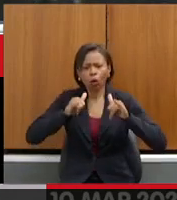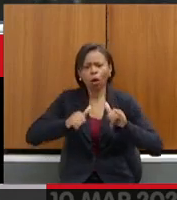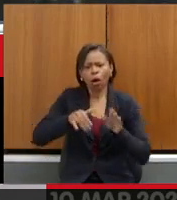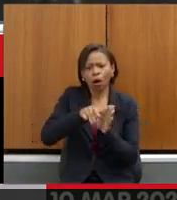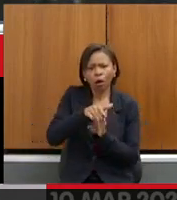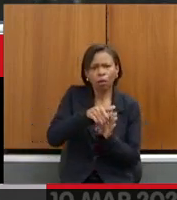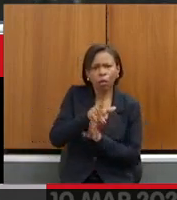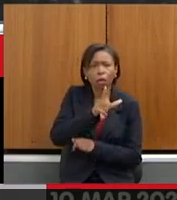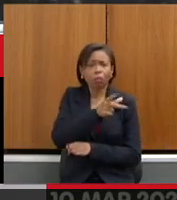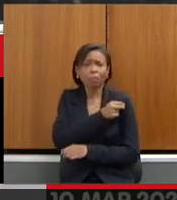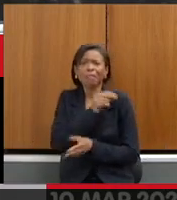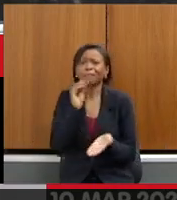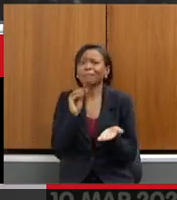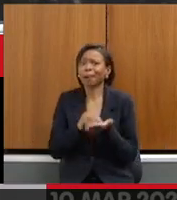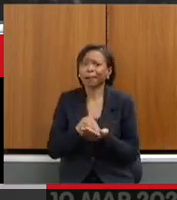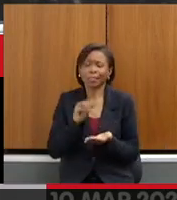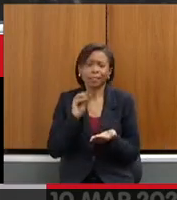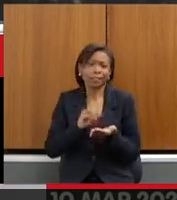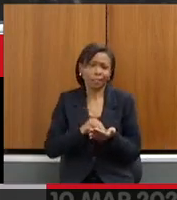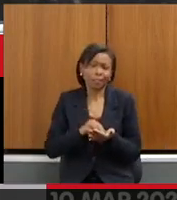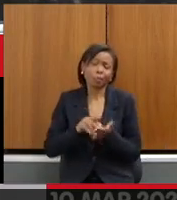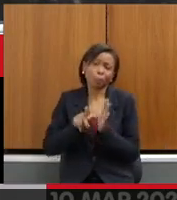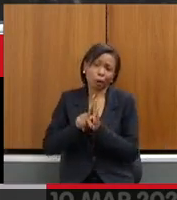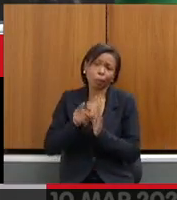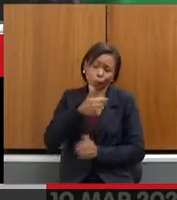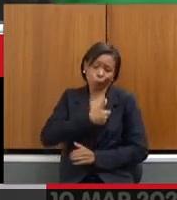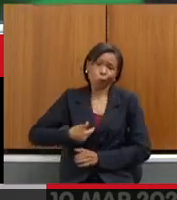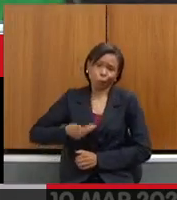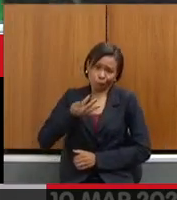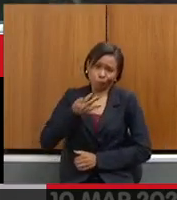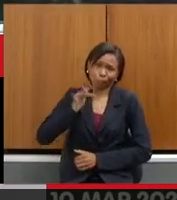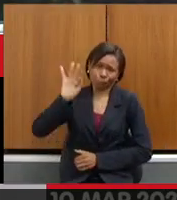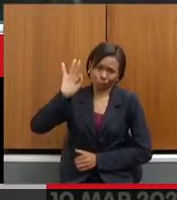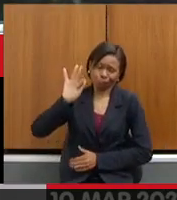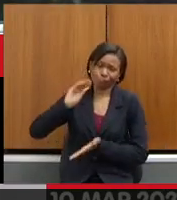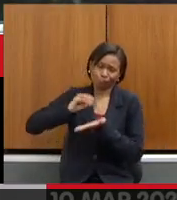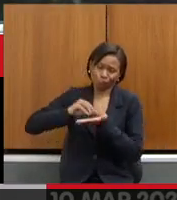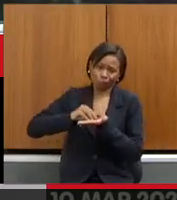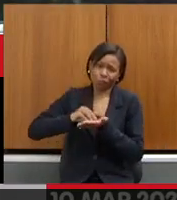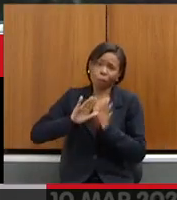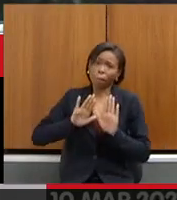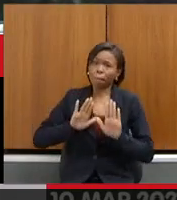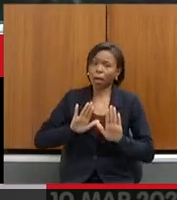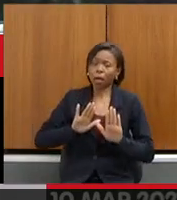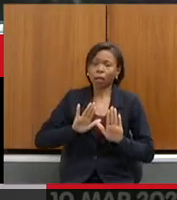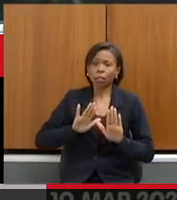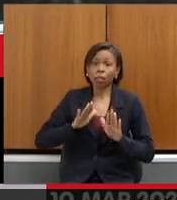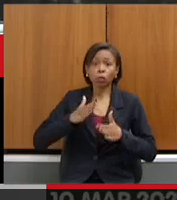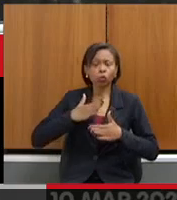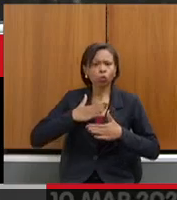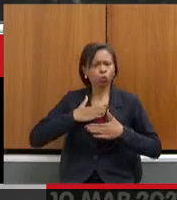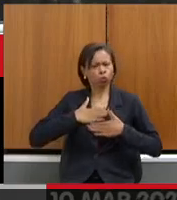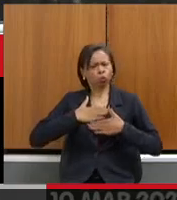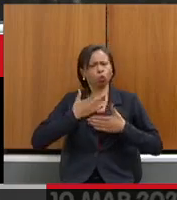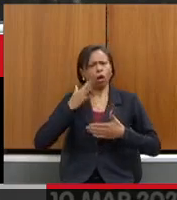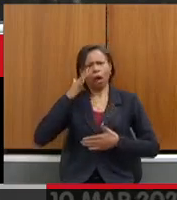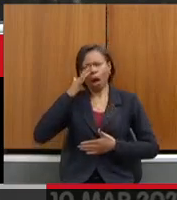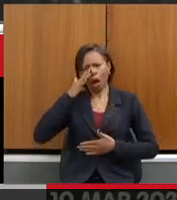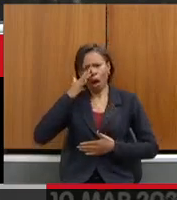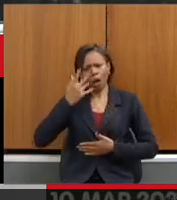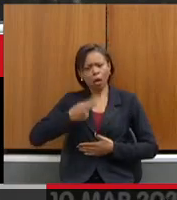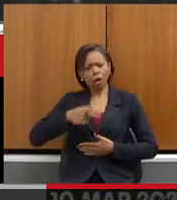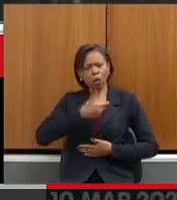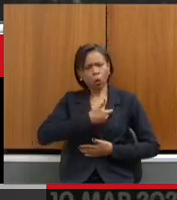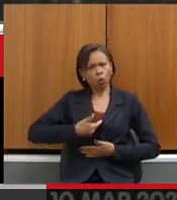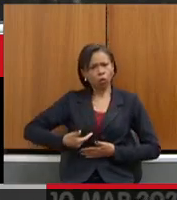é que é peculiar de se do governo federal mas que nos assusta quando o governo de Minas através do governador tem